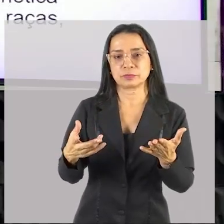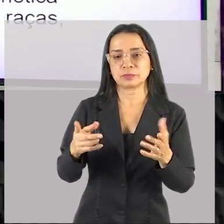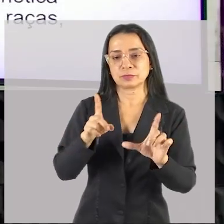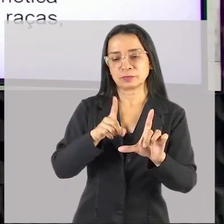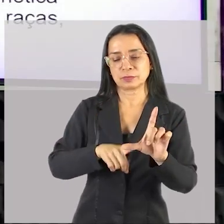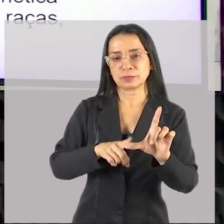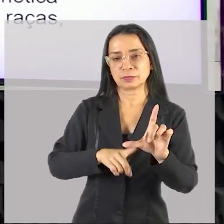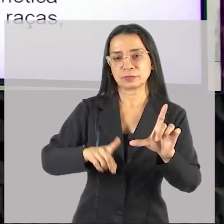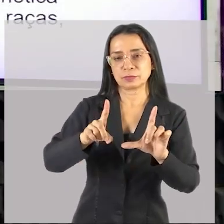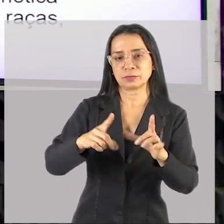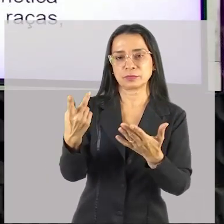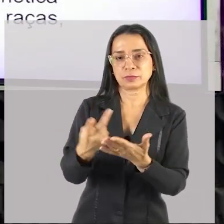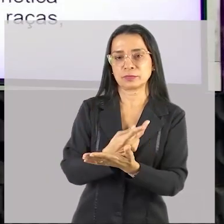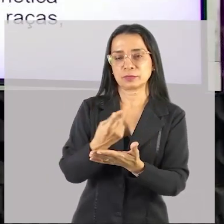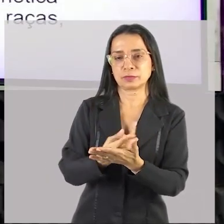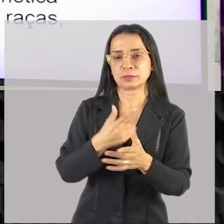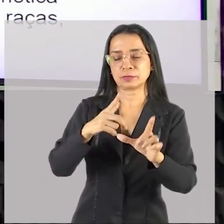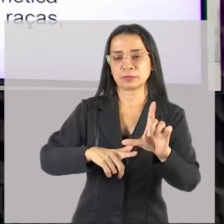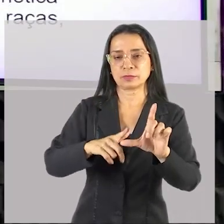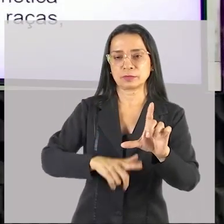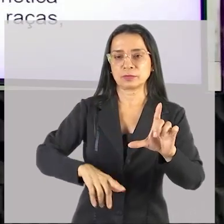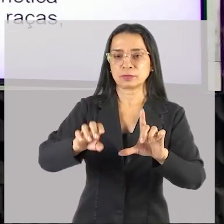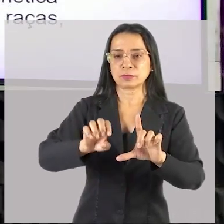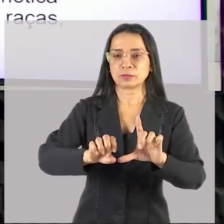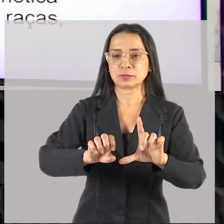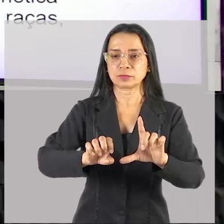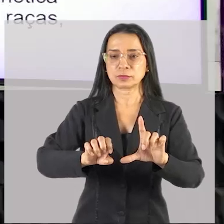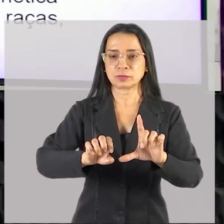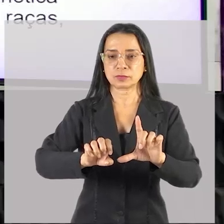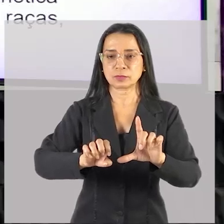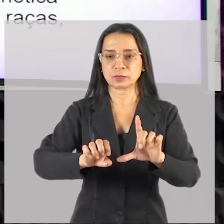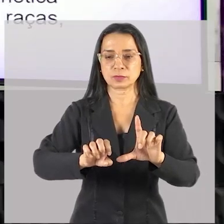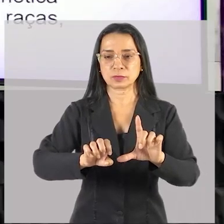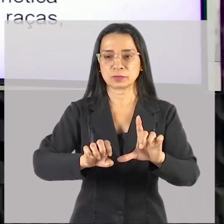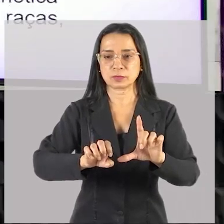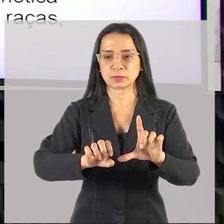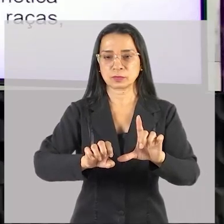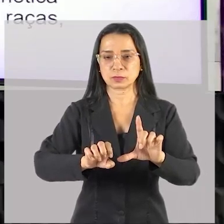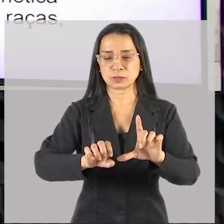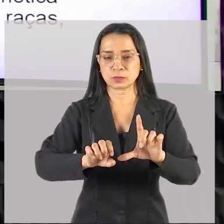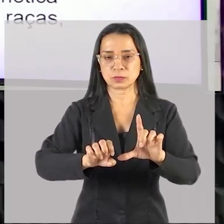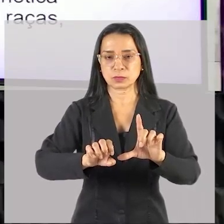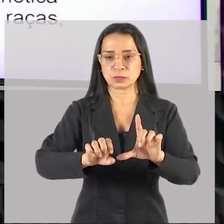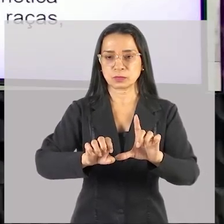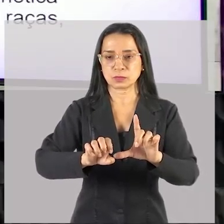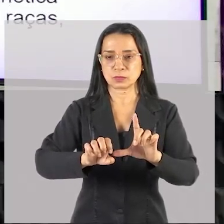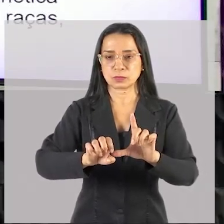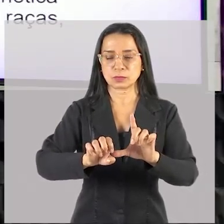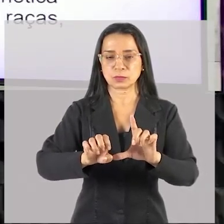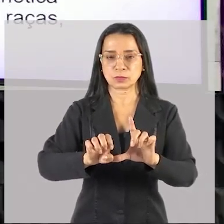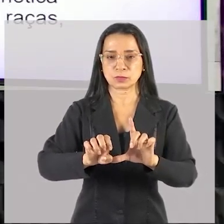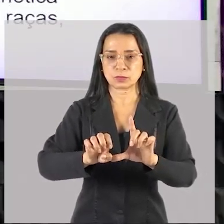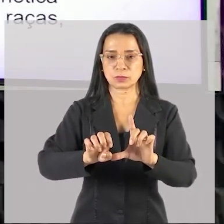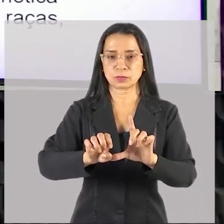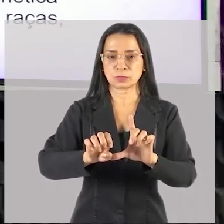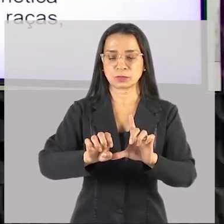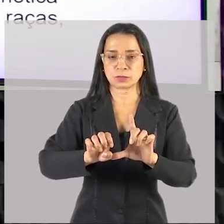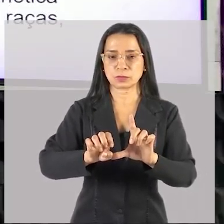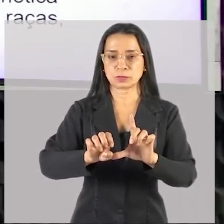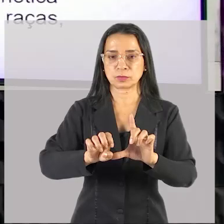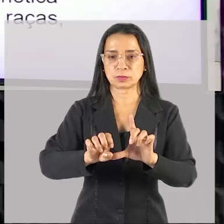A escravidão grega, a escravidão na Grécia, ela não era uma escravidão pela cor. Quem era escravo na Grécia? Eram os vencidos